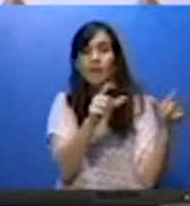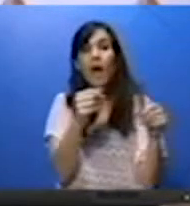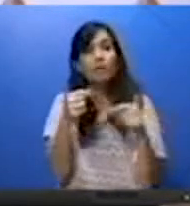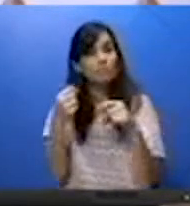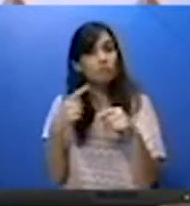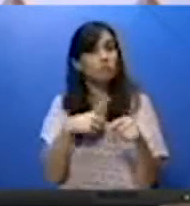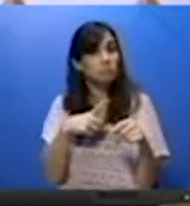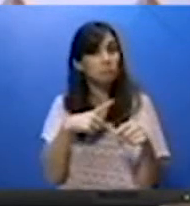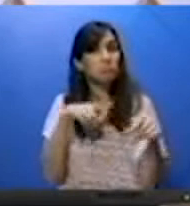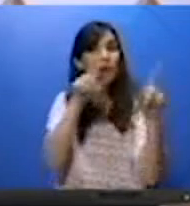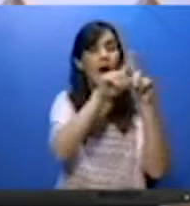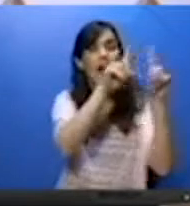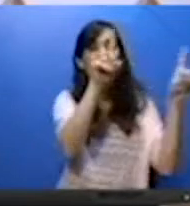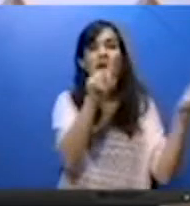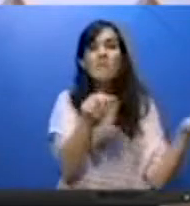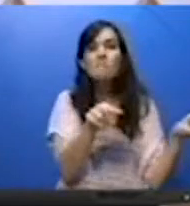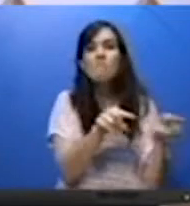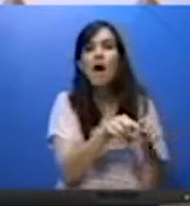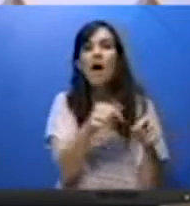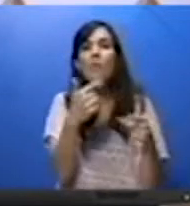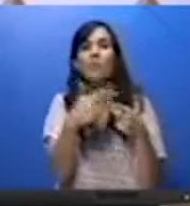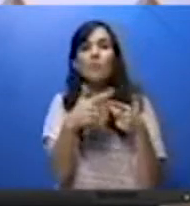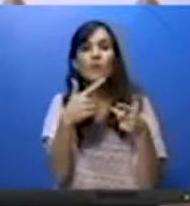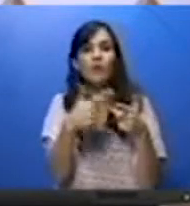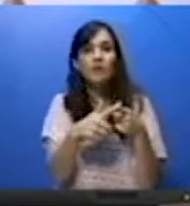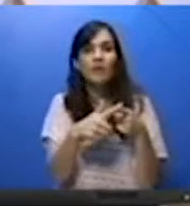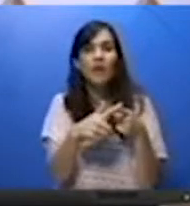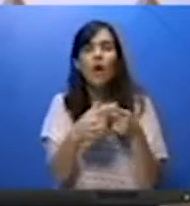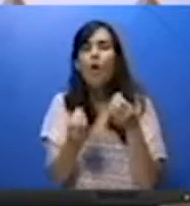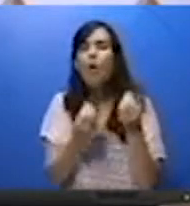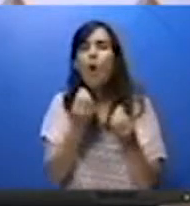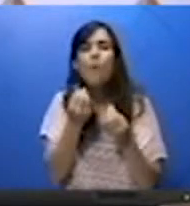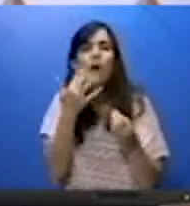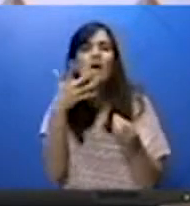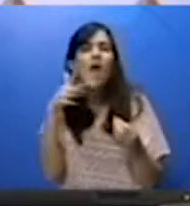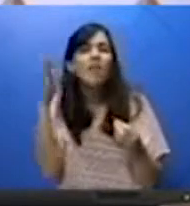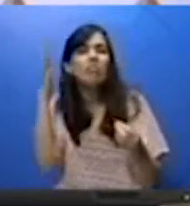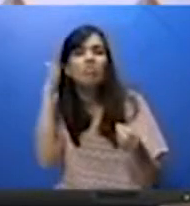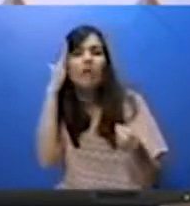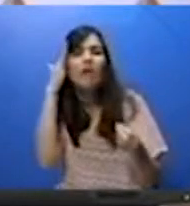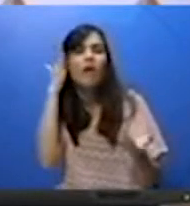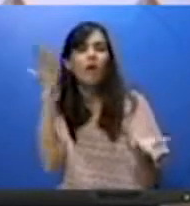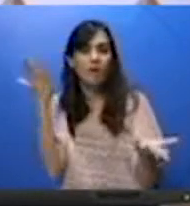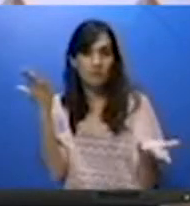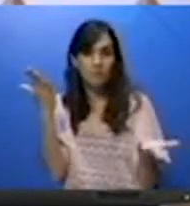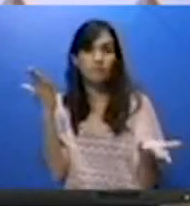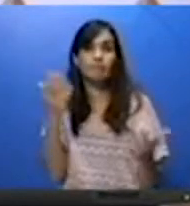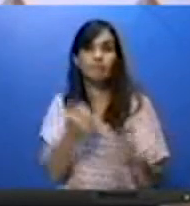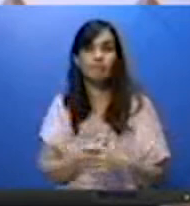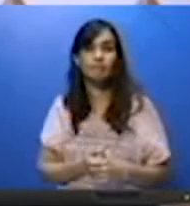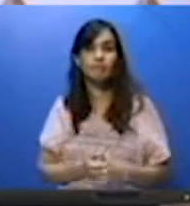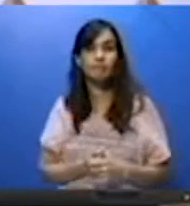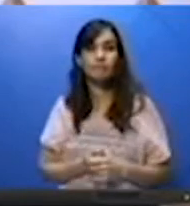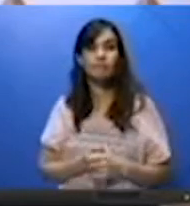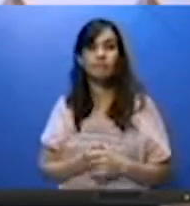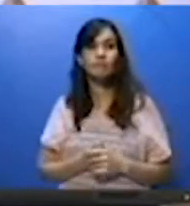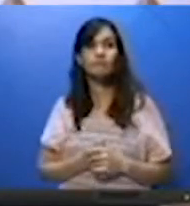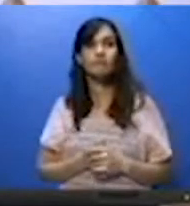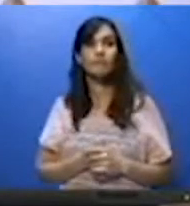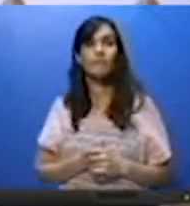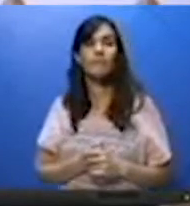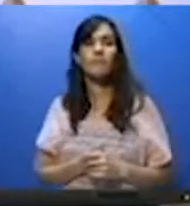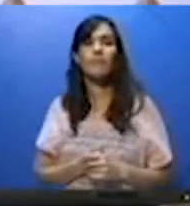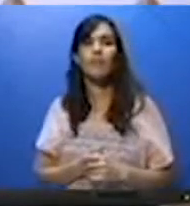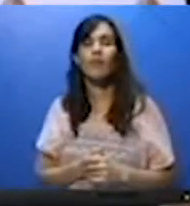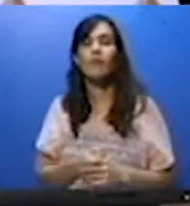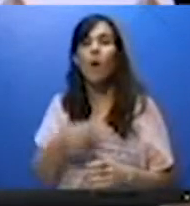imagem mesmo porque nós estamos preocupados na execução para que a criança compreenda o processo então aqui eu